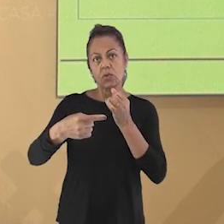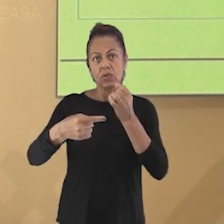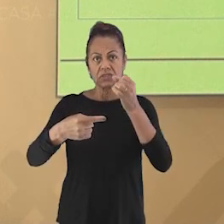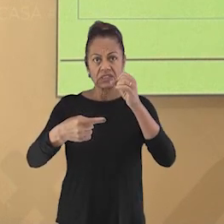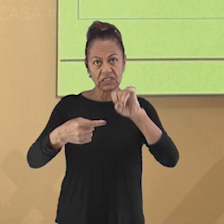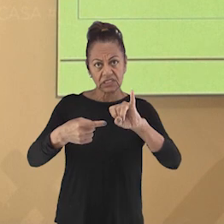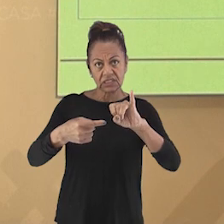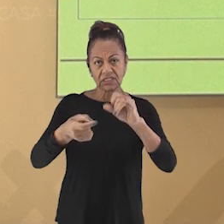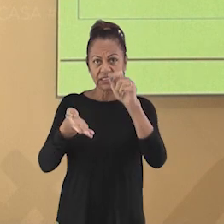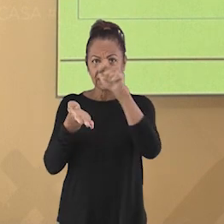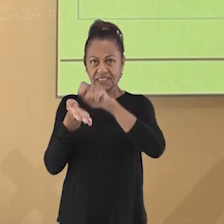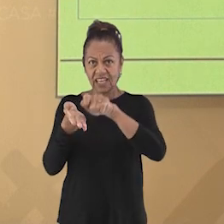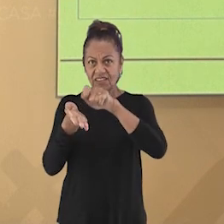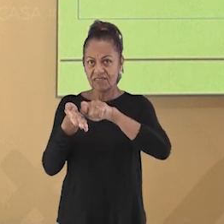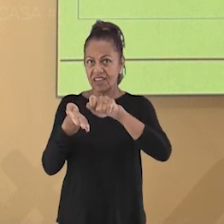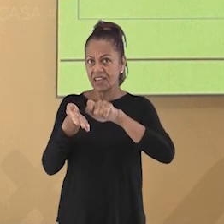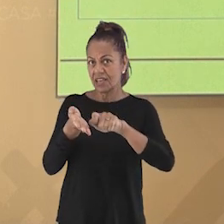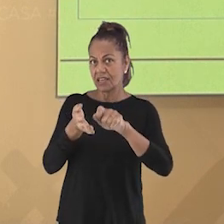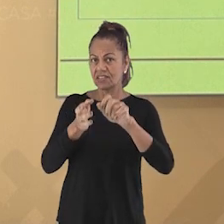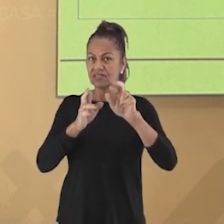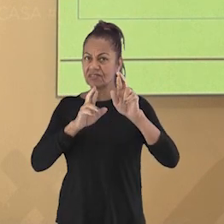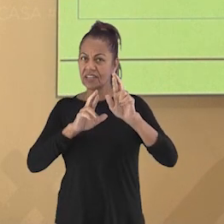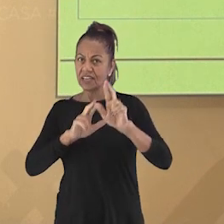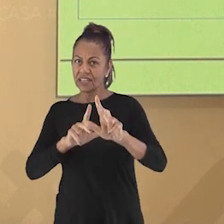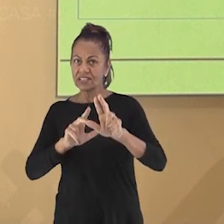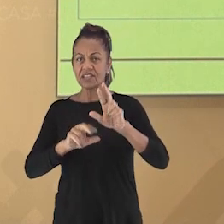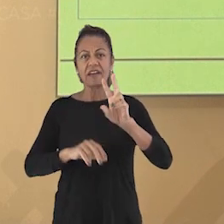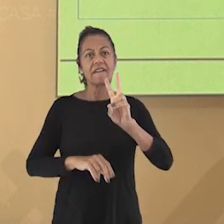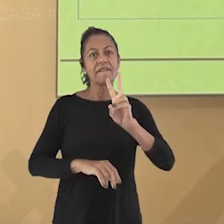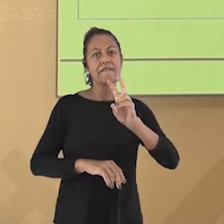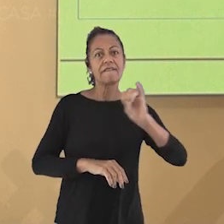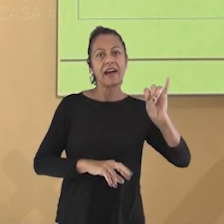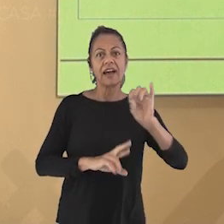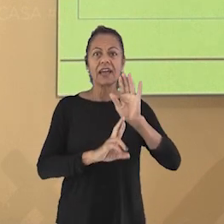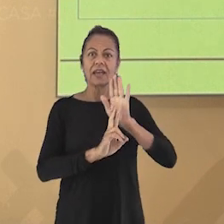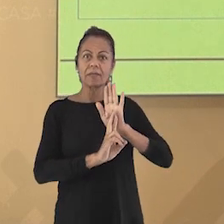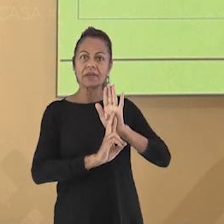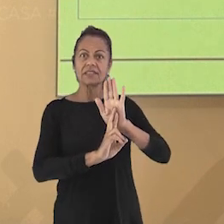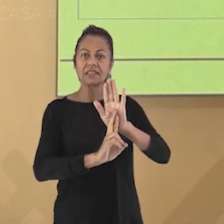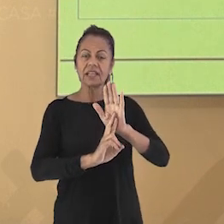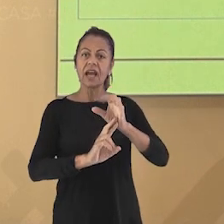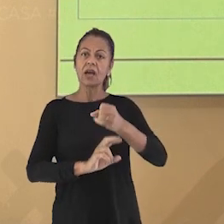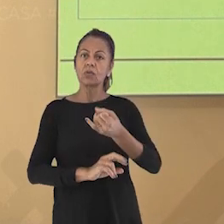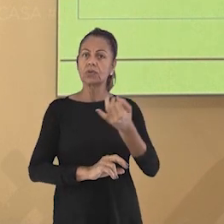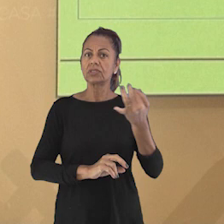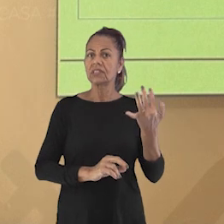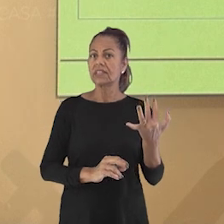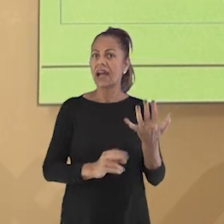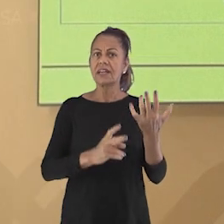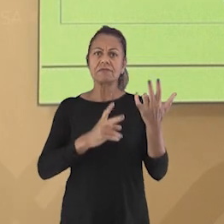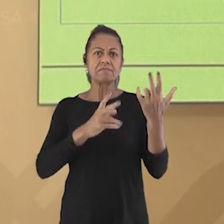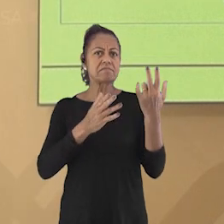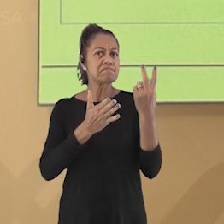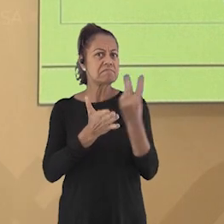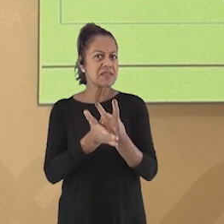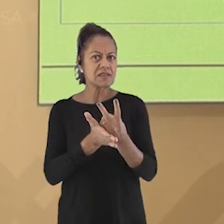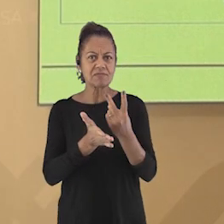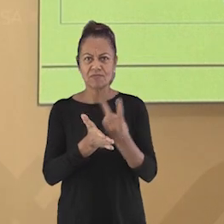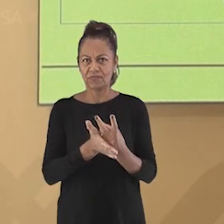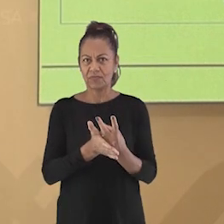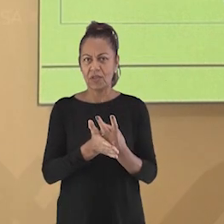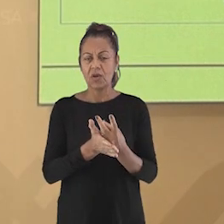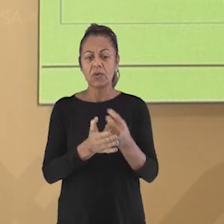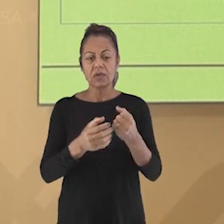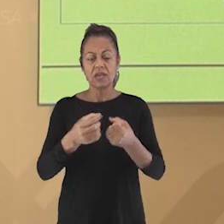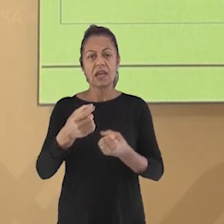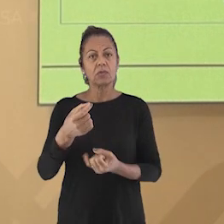maneira diferente, ela vai representar uma mesma quantidade de um todo. Observe aqui na